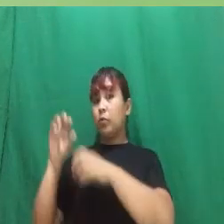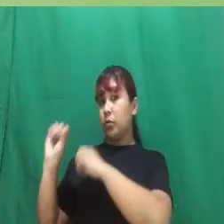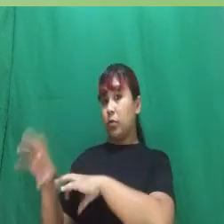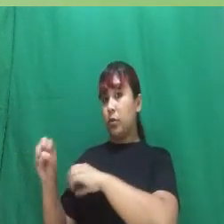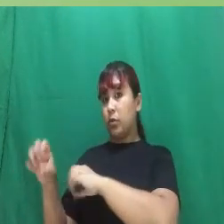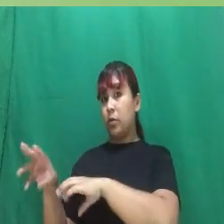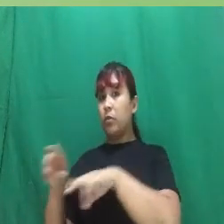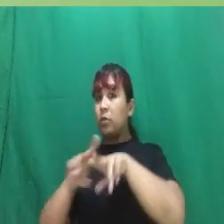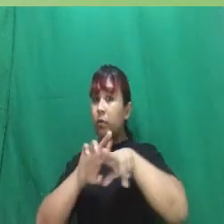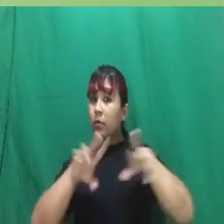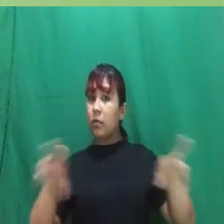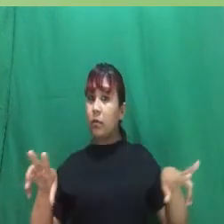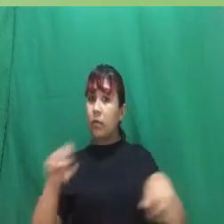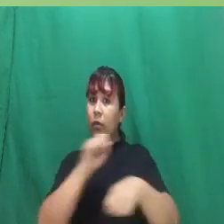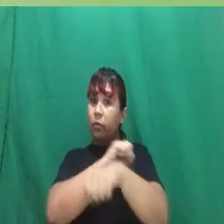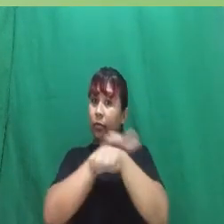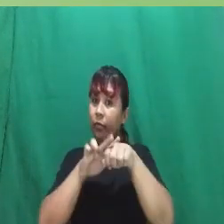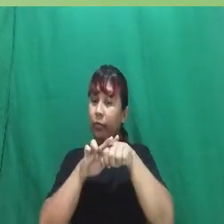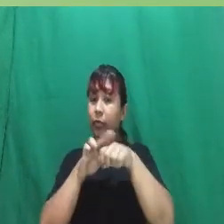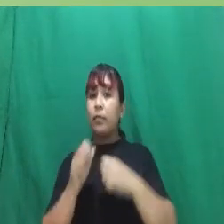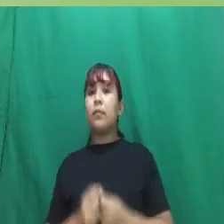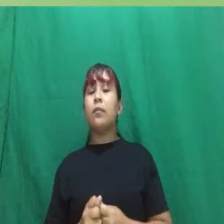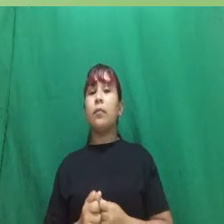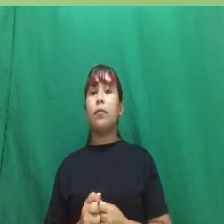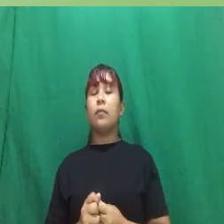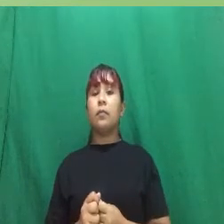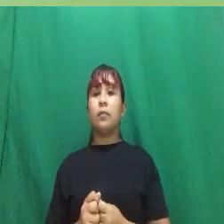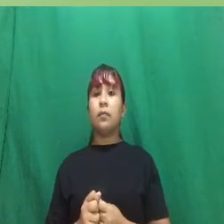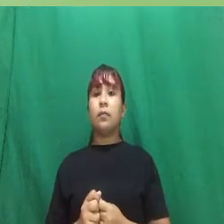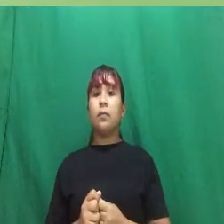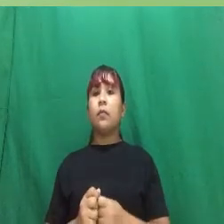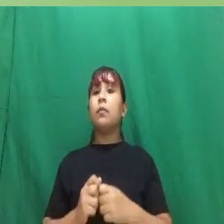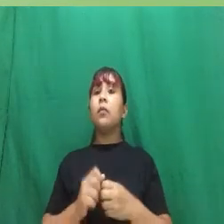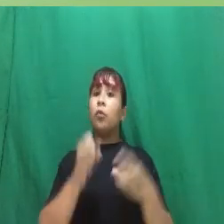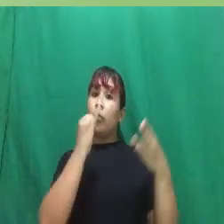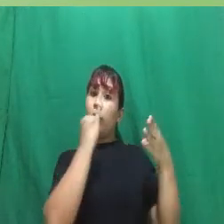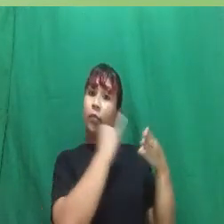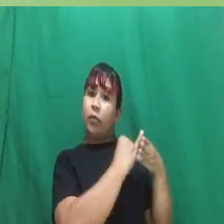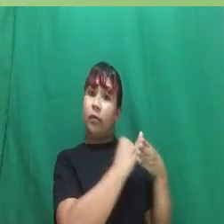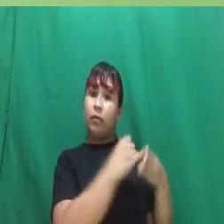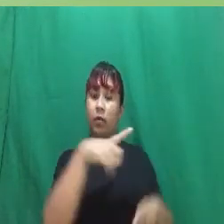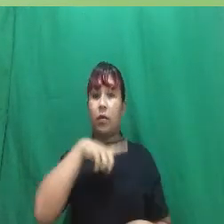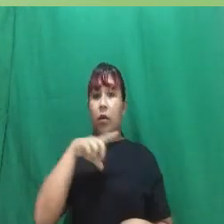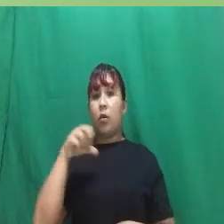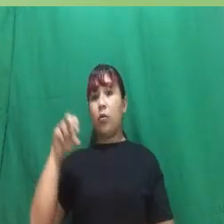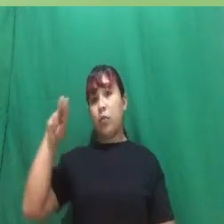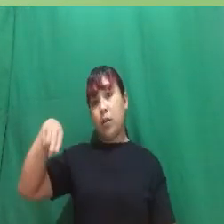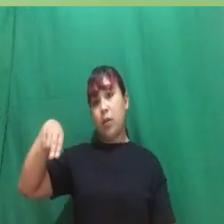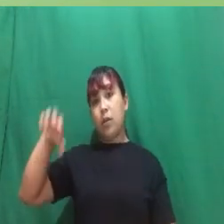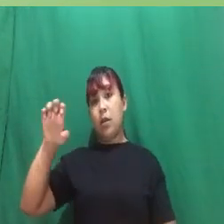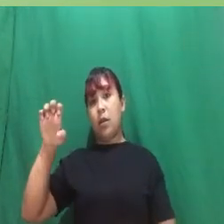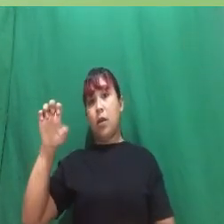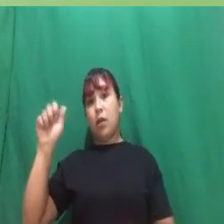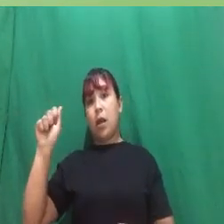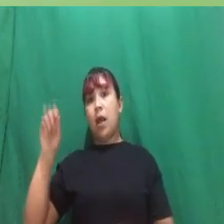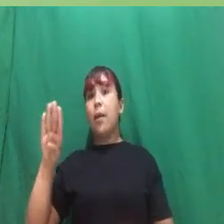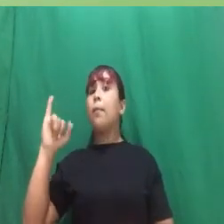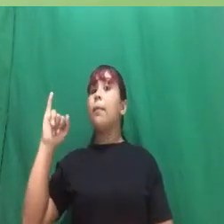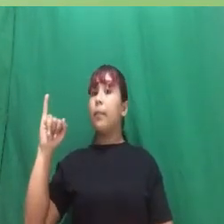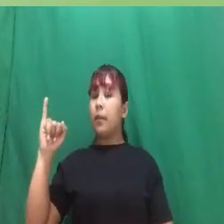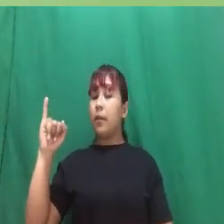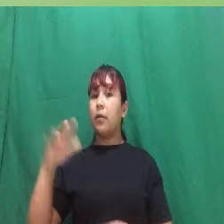existe. Pedindo aqui, rapidinho, o pessoal estão falando aqui do vídeo, mas acho que é o problema da internet, né? Mas o áudio